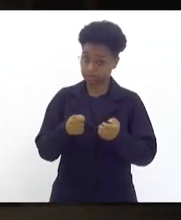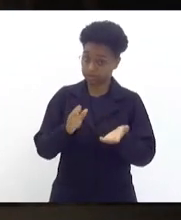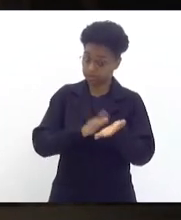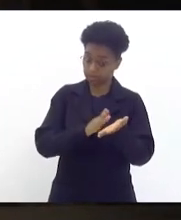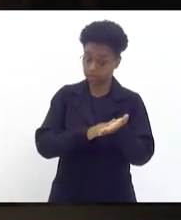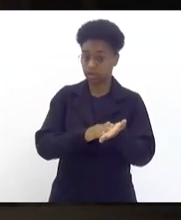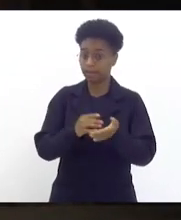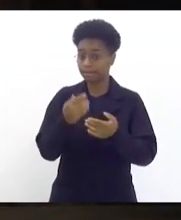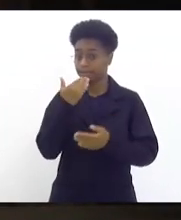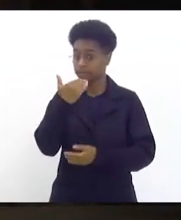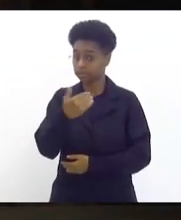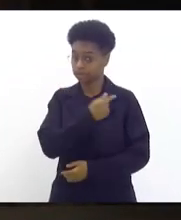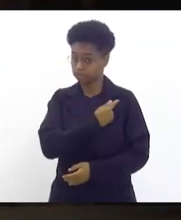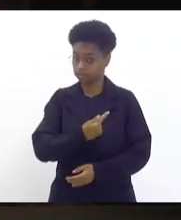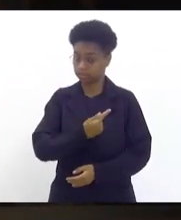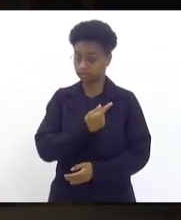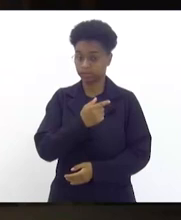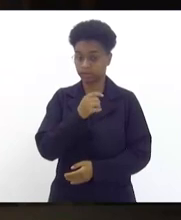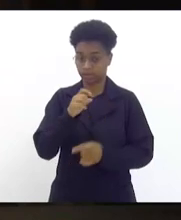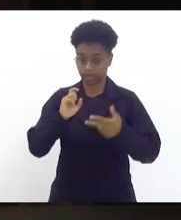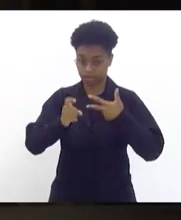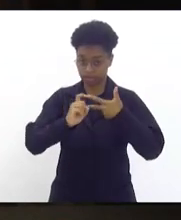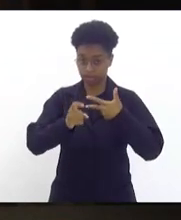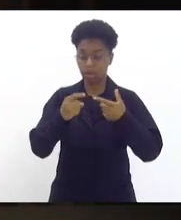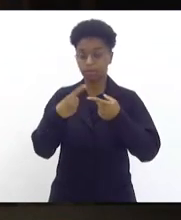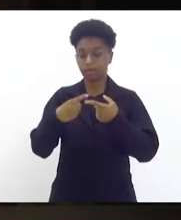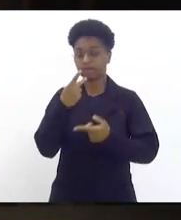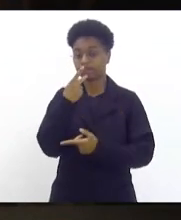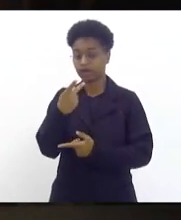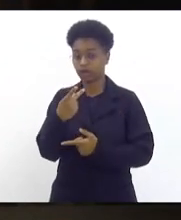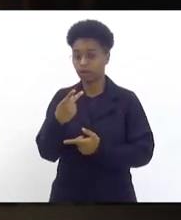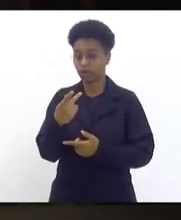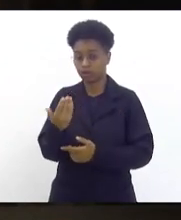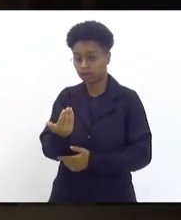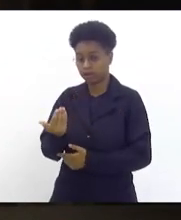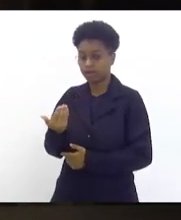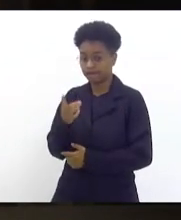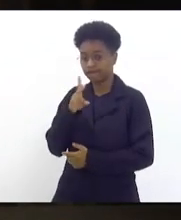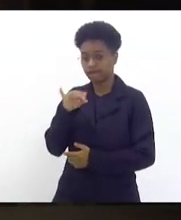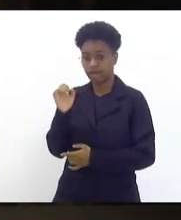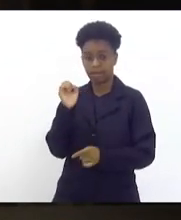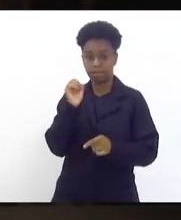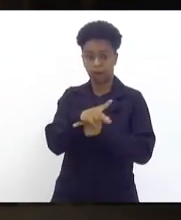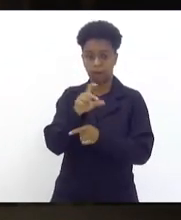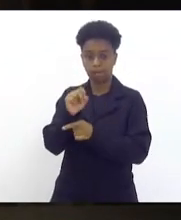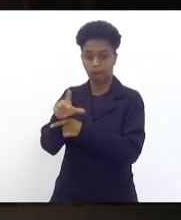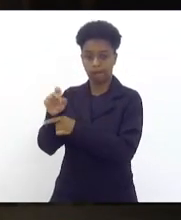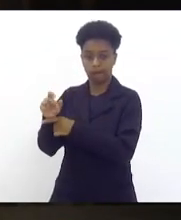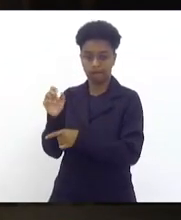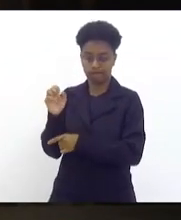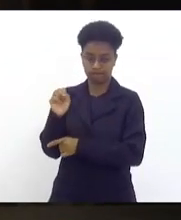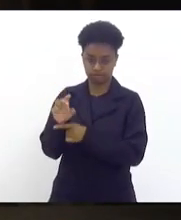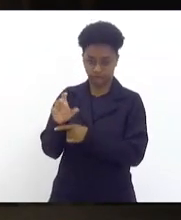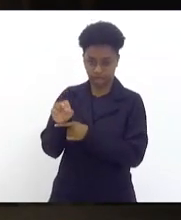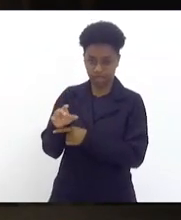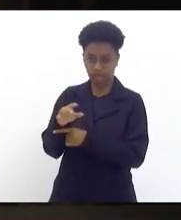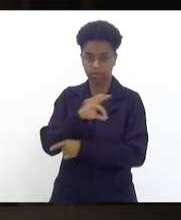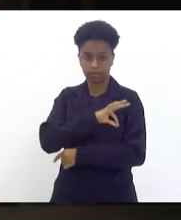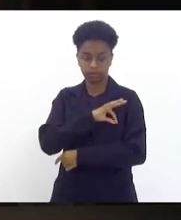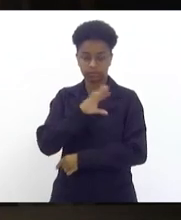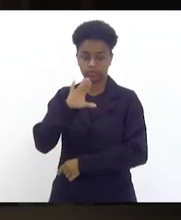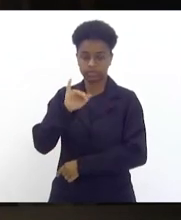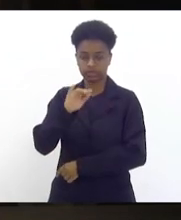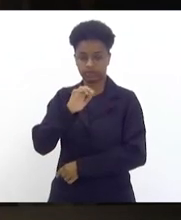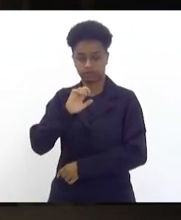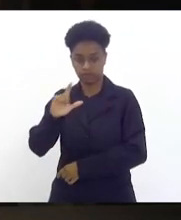executivo ele disse ainda pouco que vai ocupar as vagas para a polícia civil